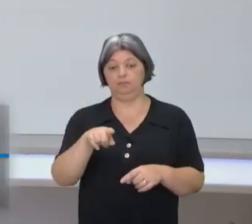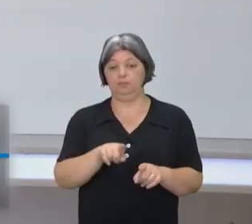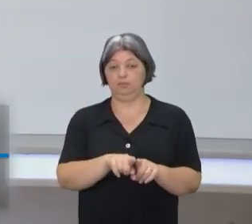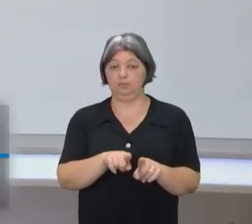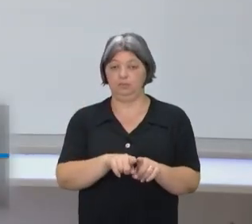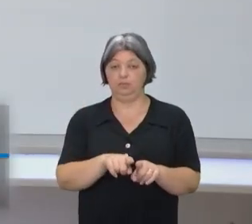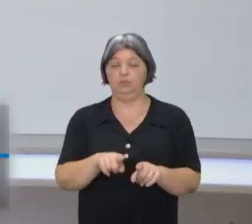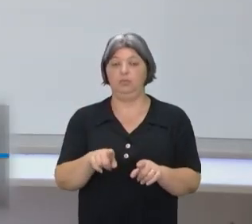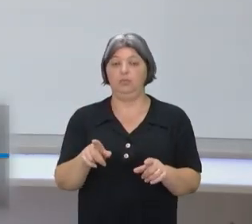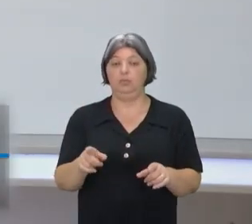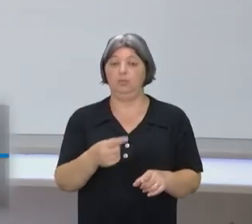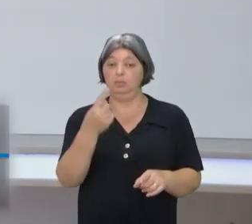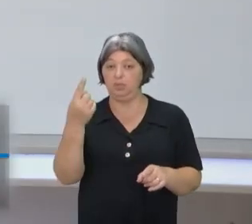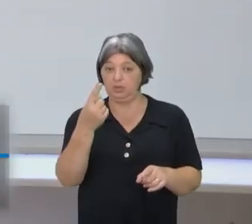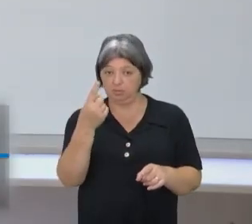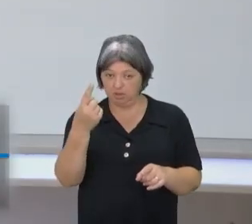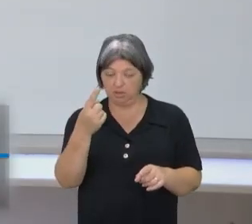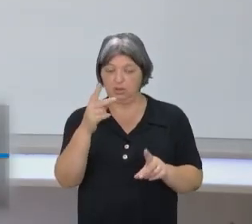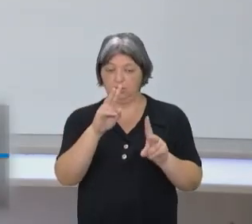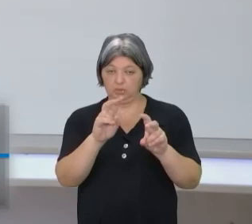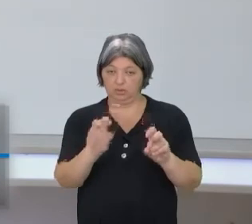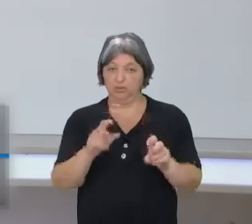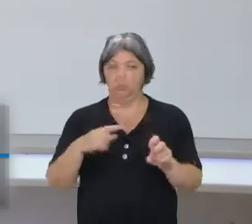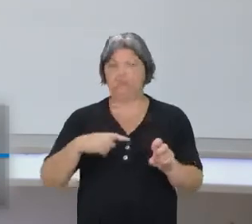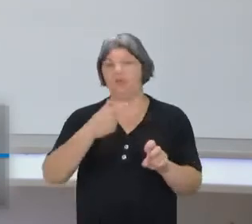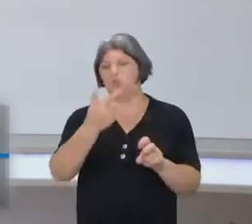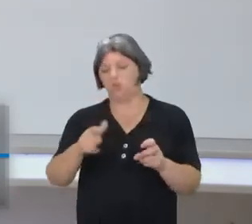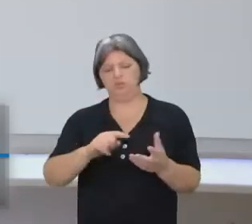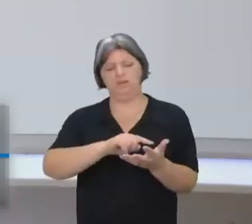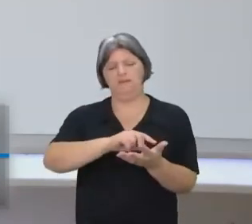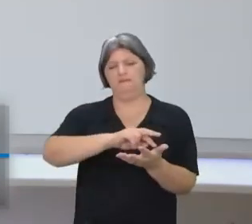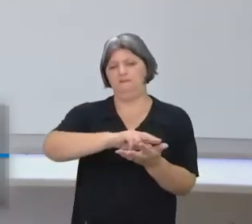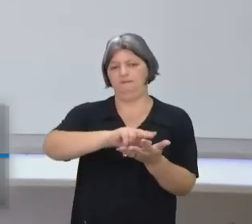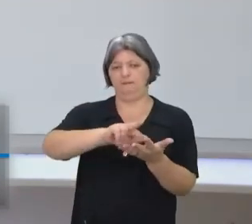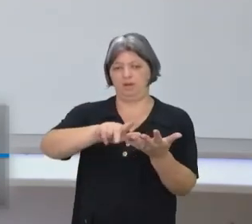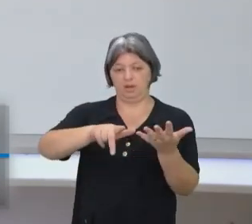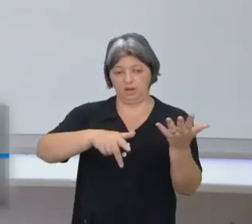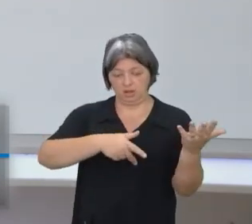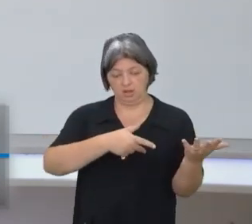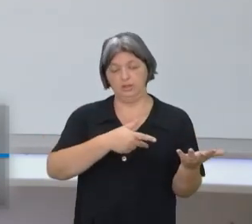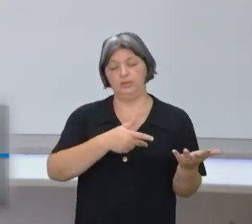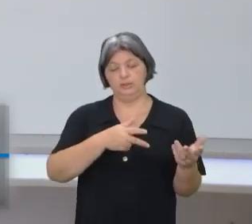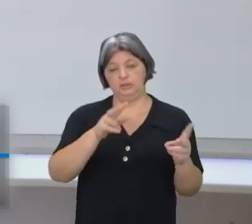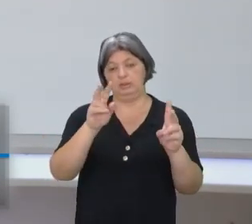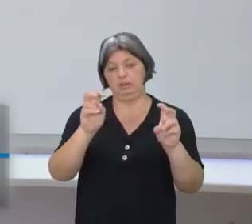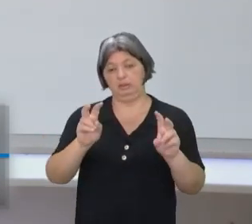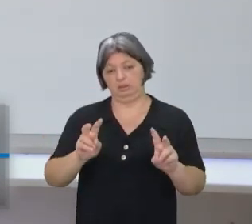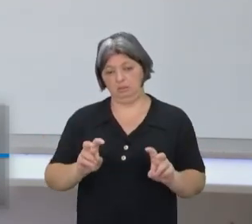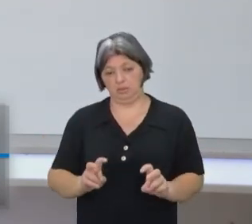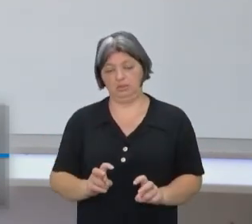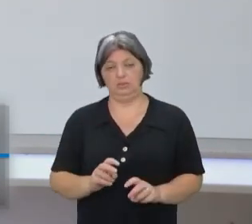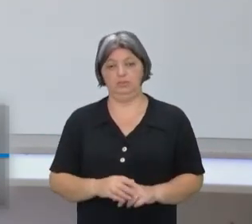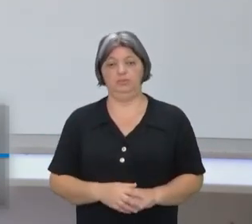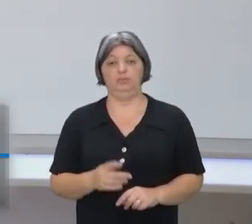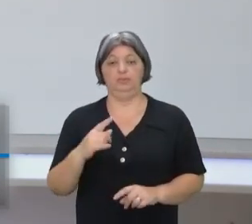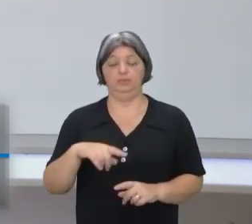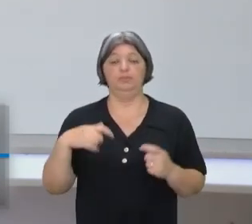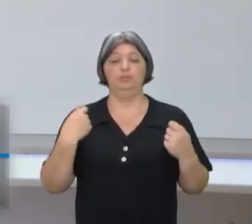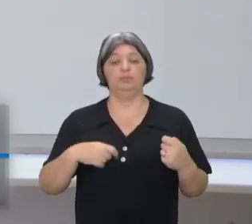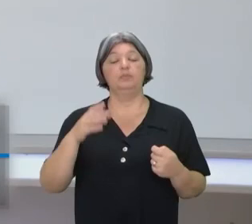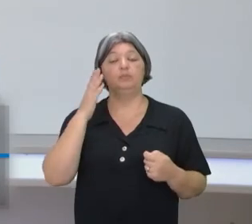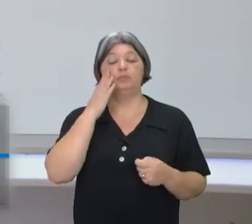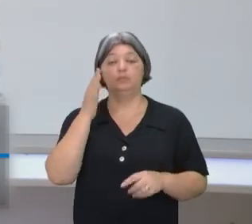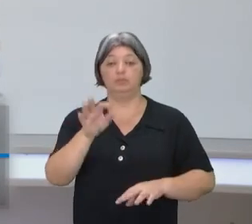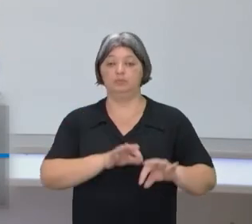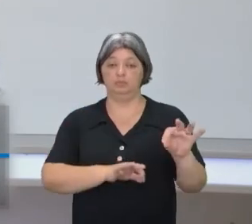primeiro componente, virão mais componentes. Então, essa reflexão, ela tem que levar sempre em conta qual é o projeto de